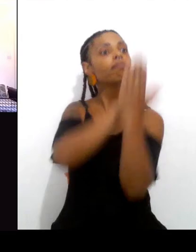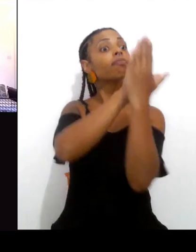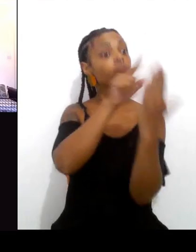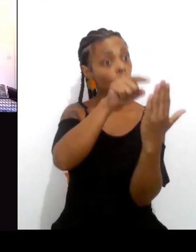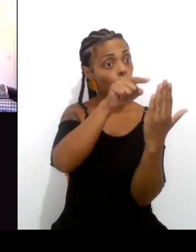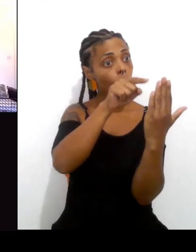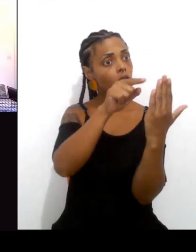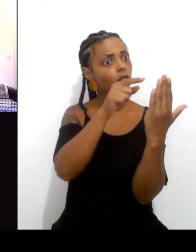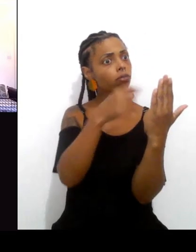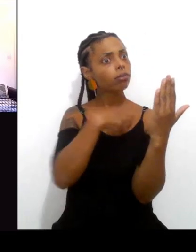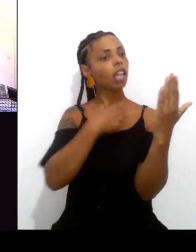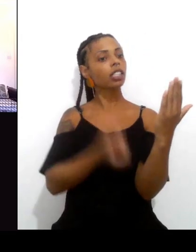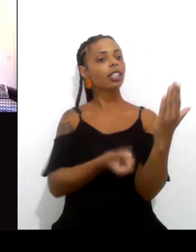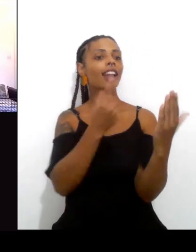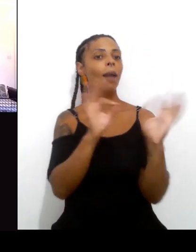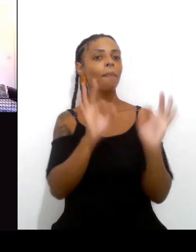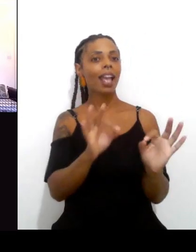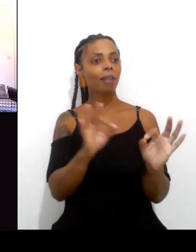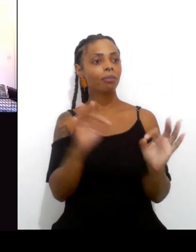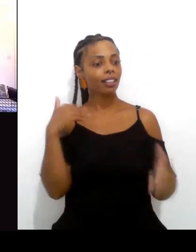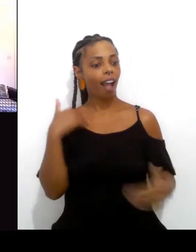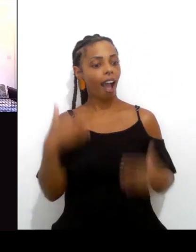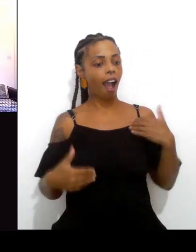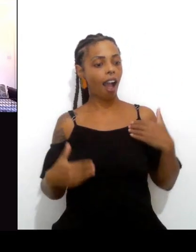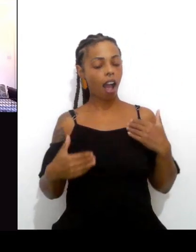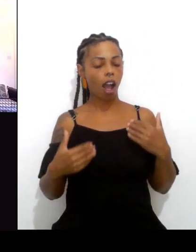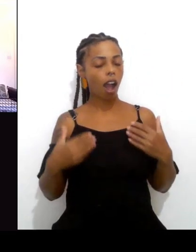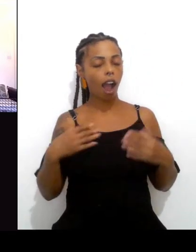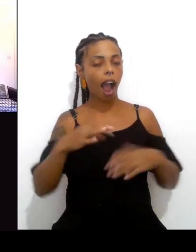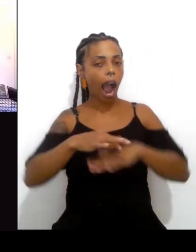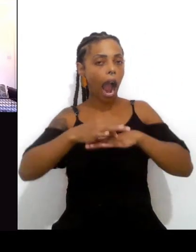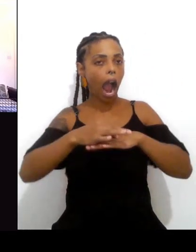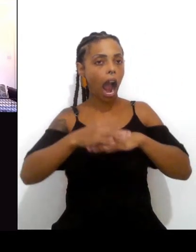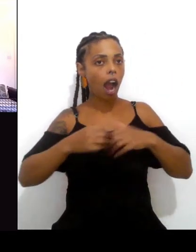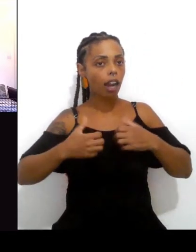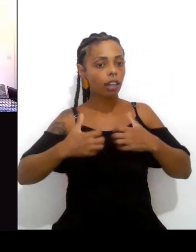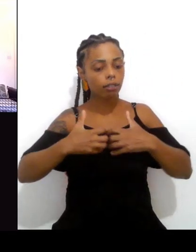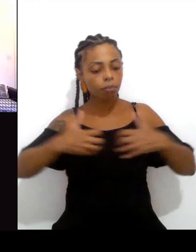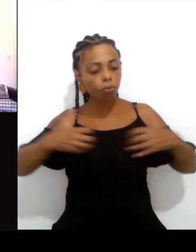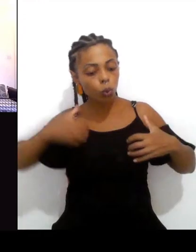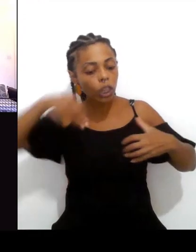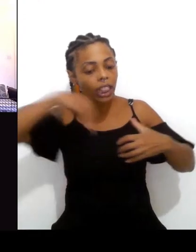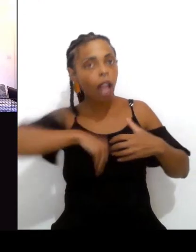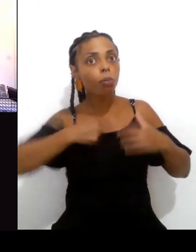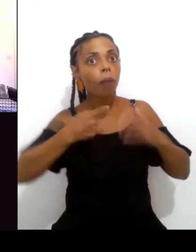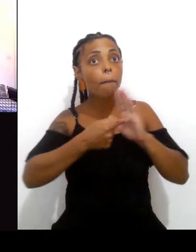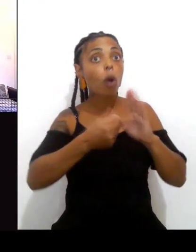estranhamento dessa carne visceral para dar vazão a outras formas de existência